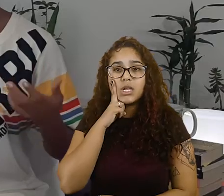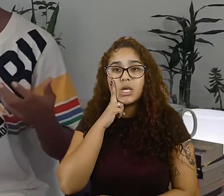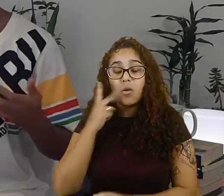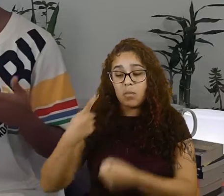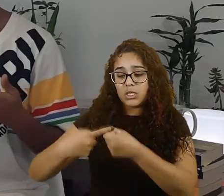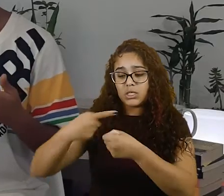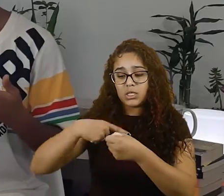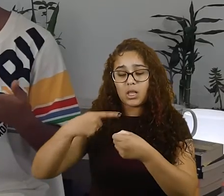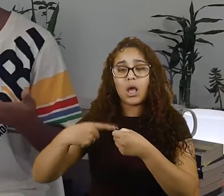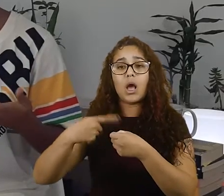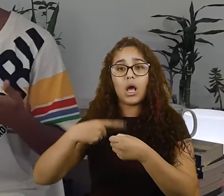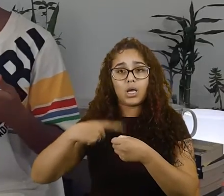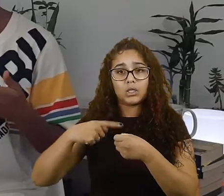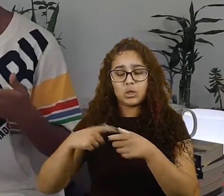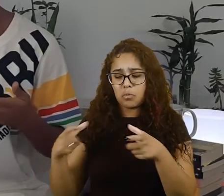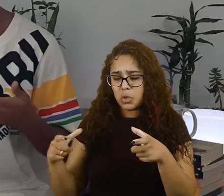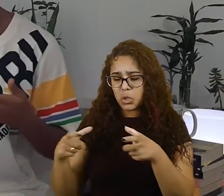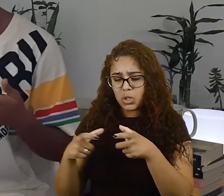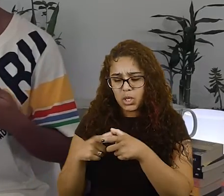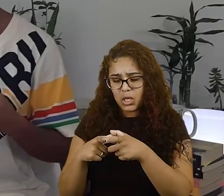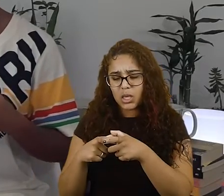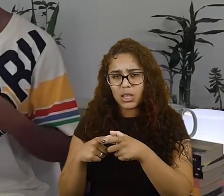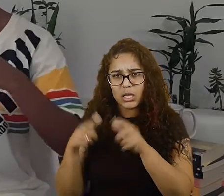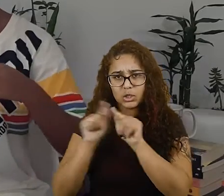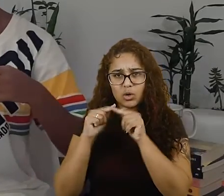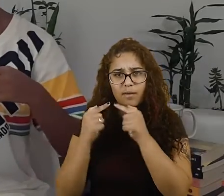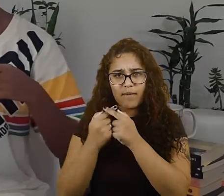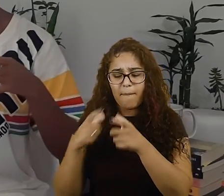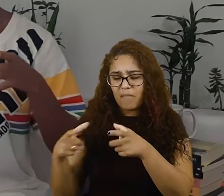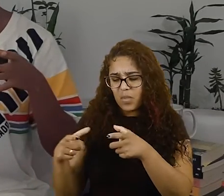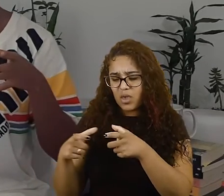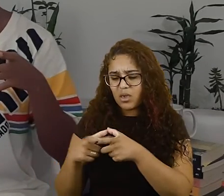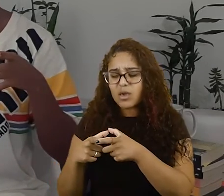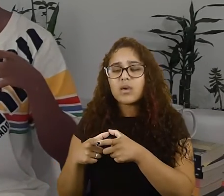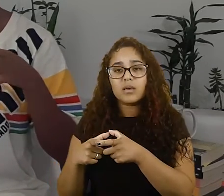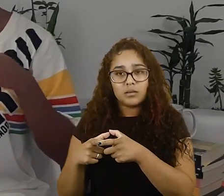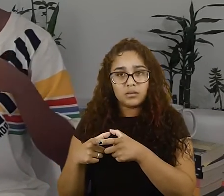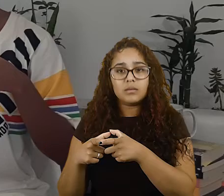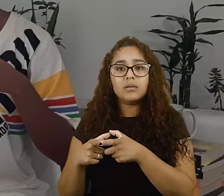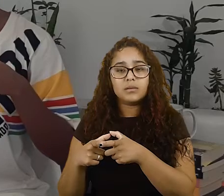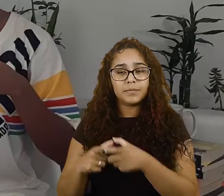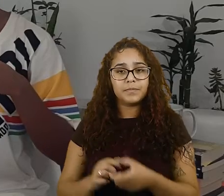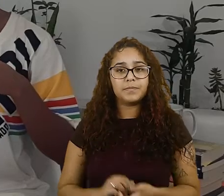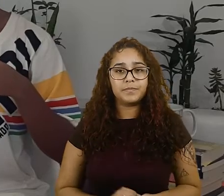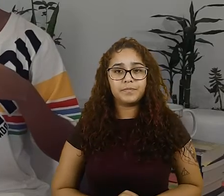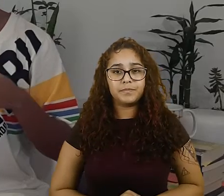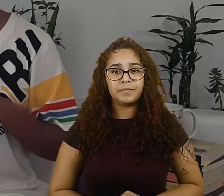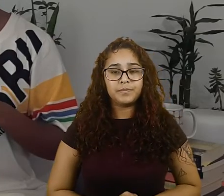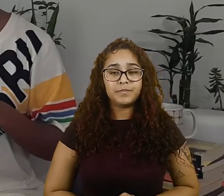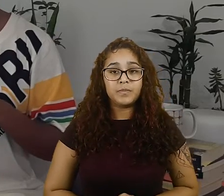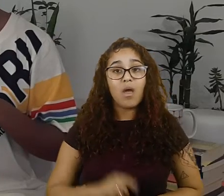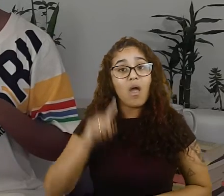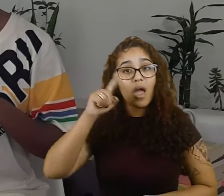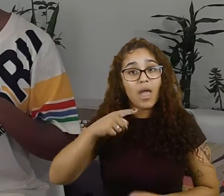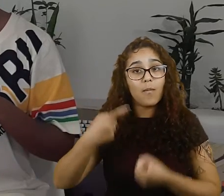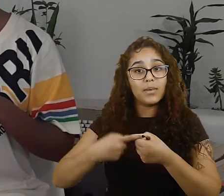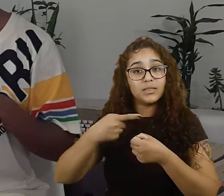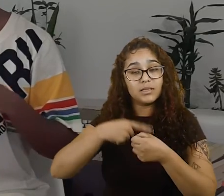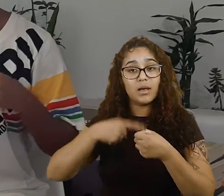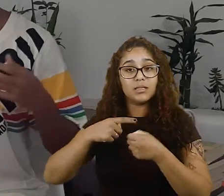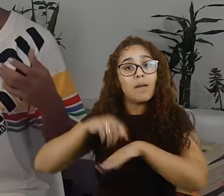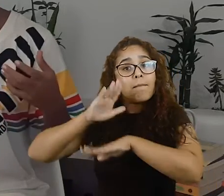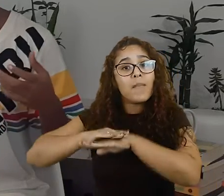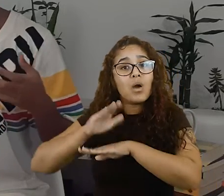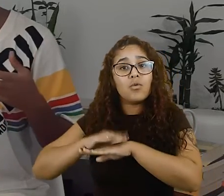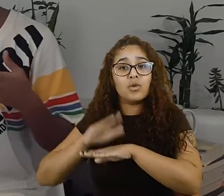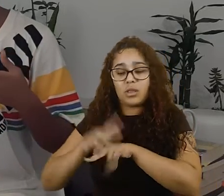numa cidade de interior, uma cidade pequena, geograficamente é uma cidade que pertence ao Recôncavo, e